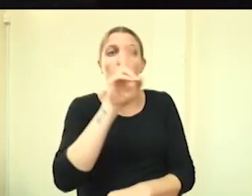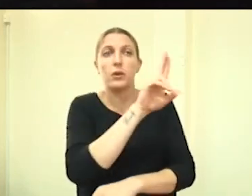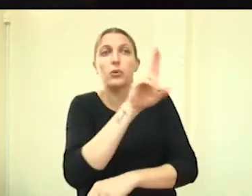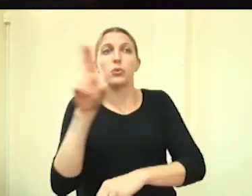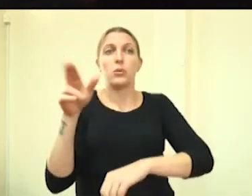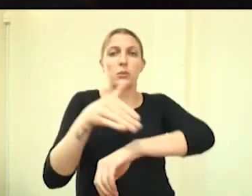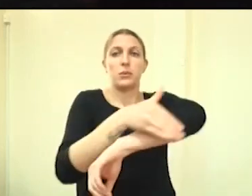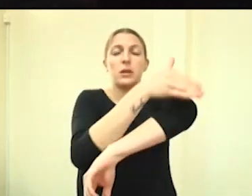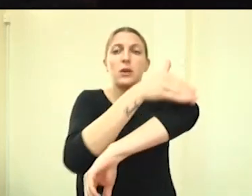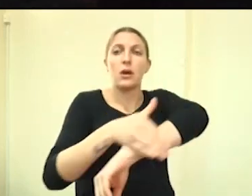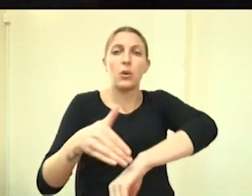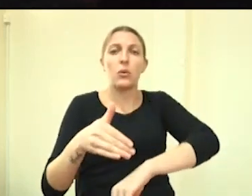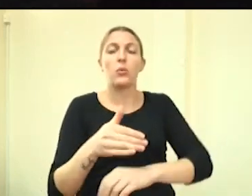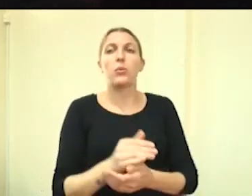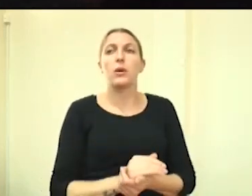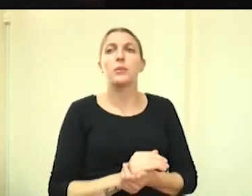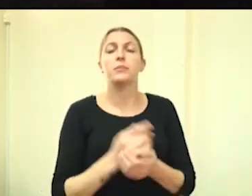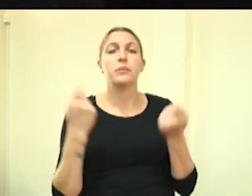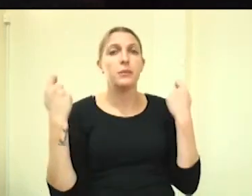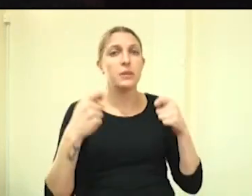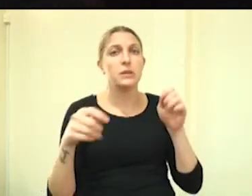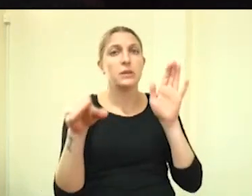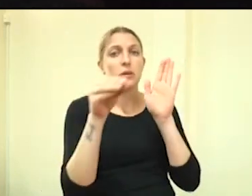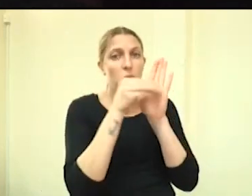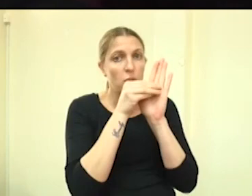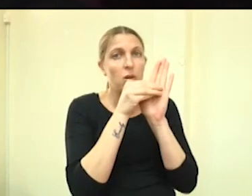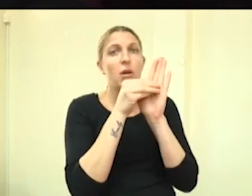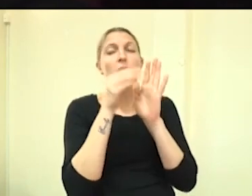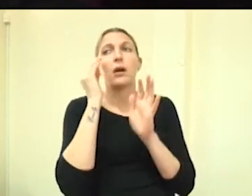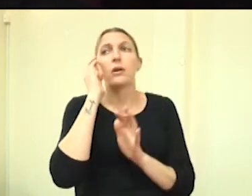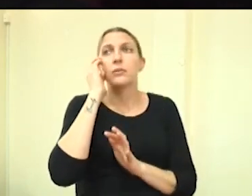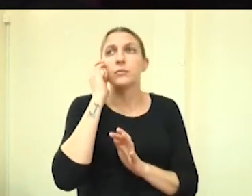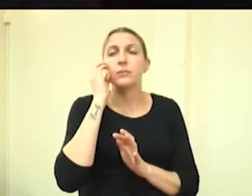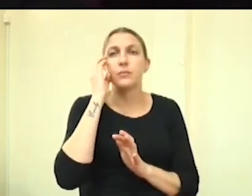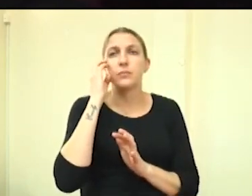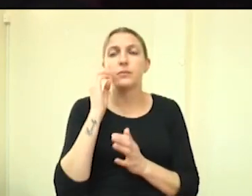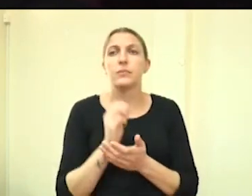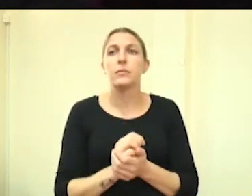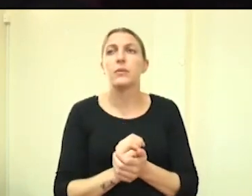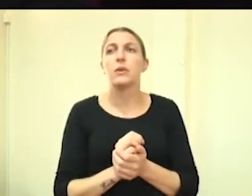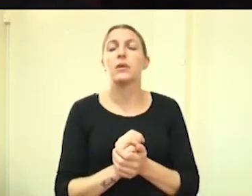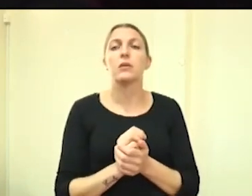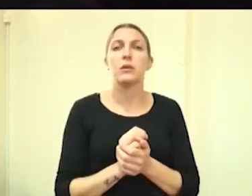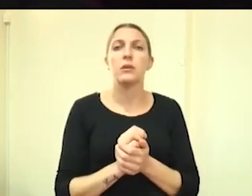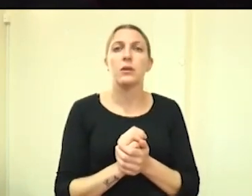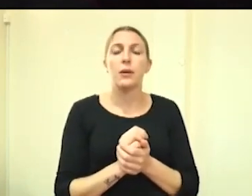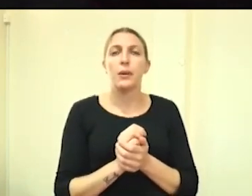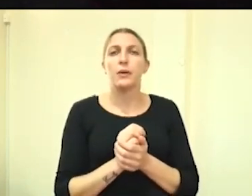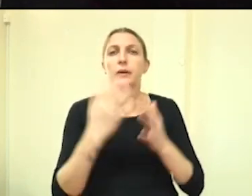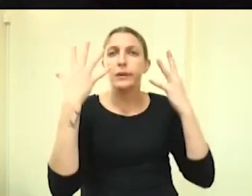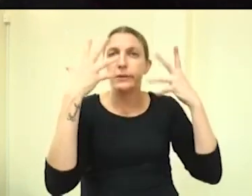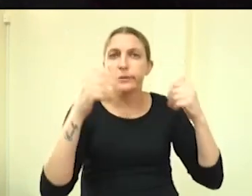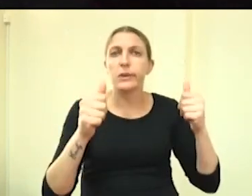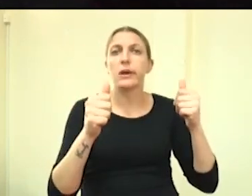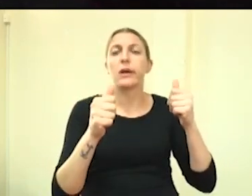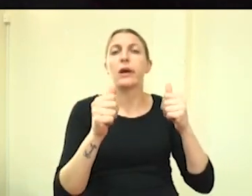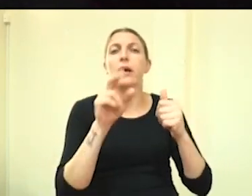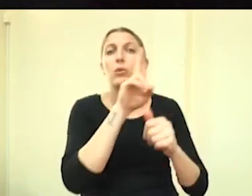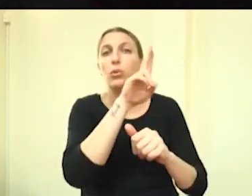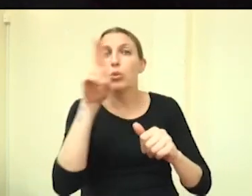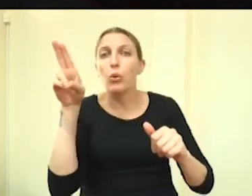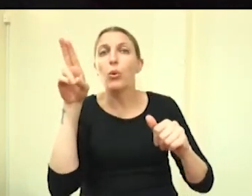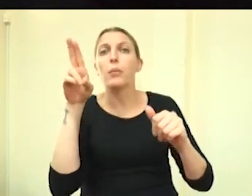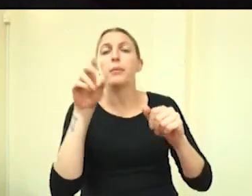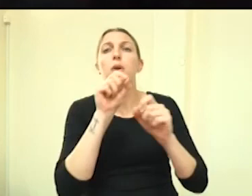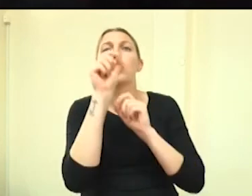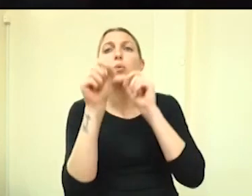rua hoje, nas placas também, identificação, a qualidade, a qualificação de cada um desses históricos para a gente melhorar também um pouco a